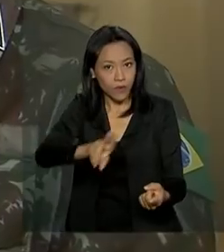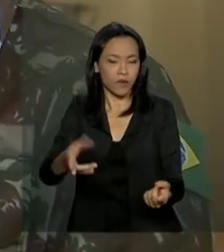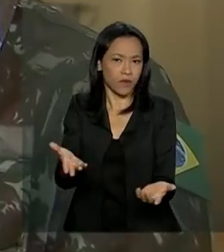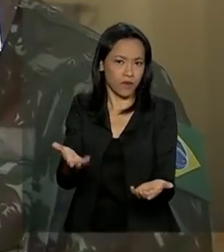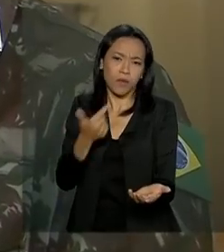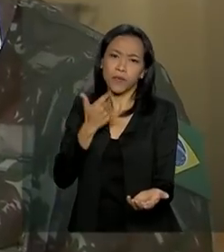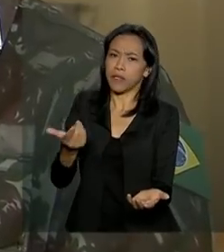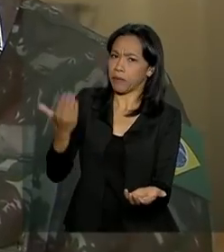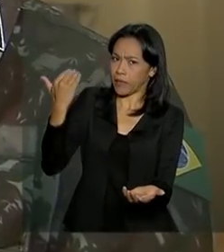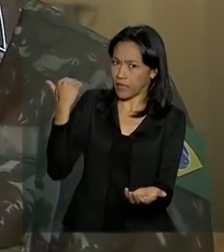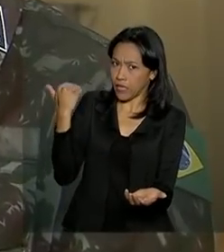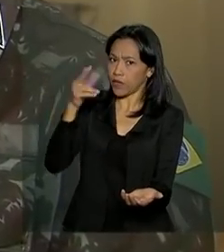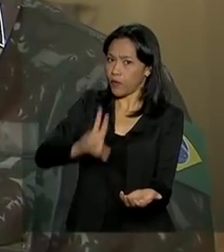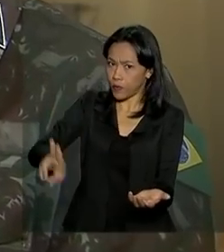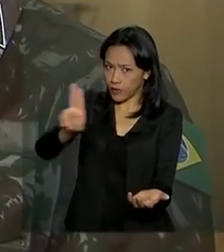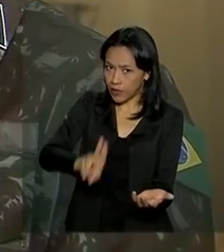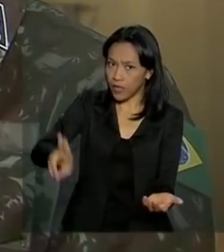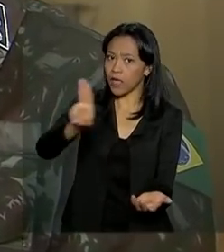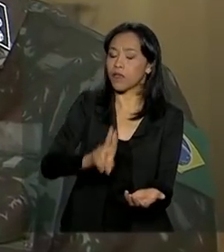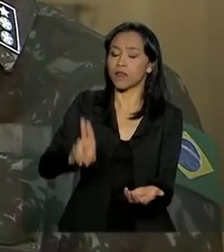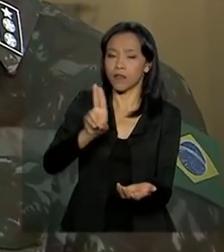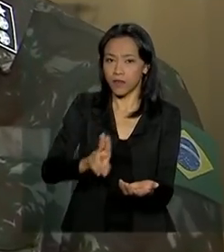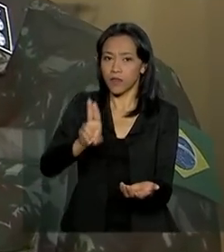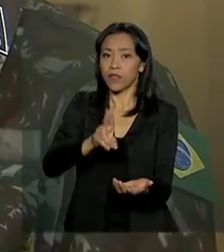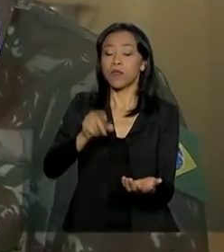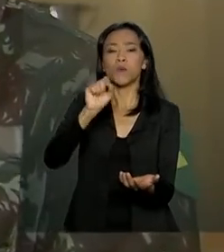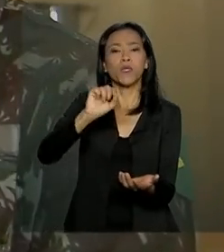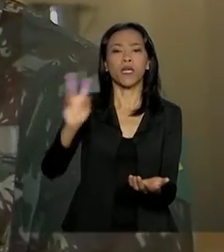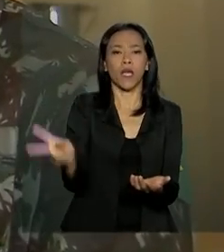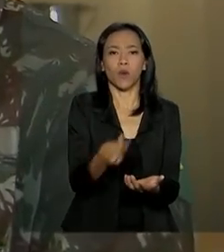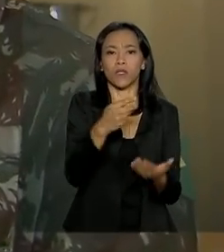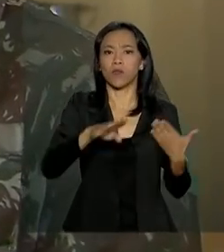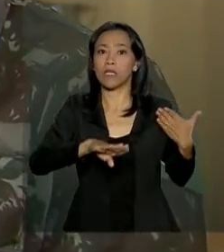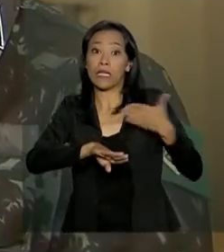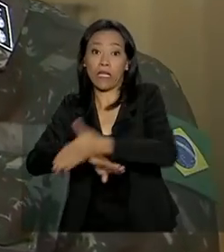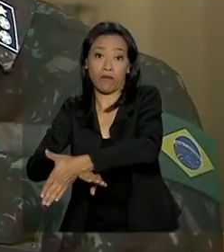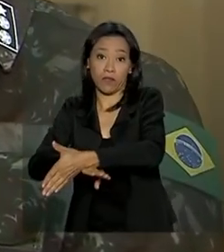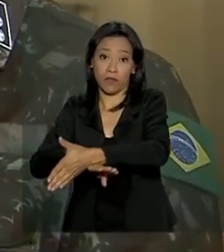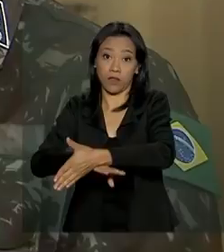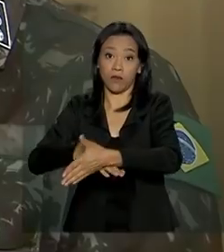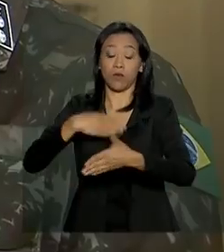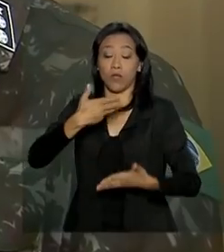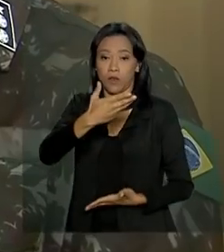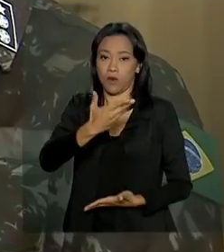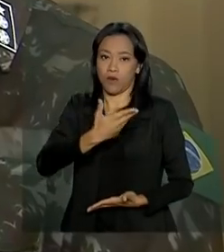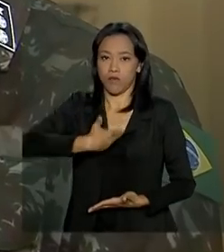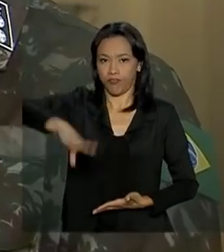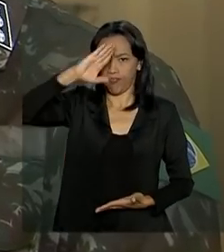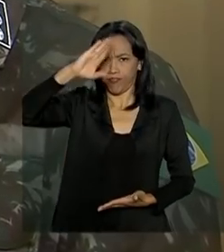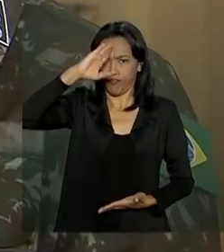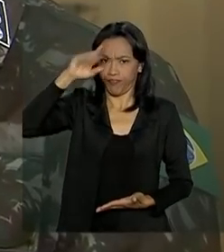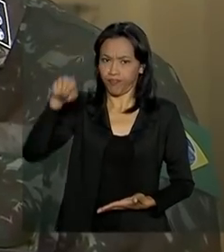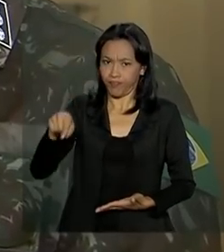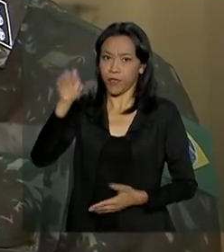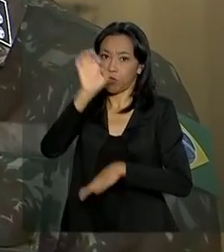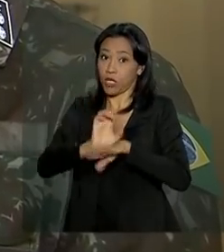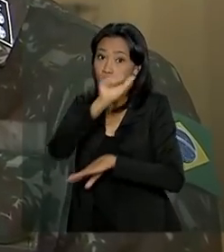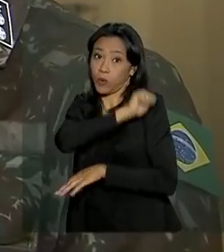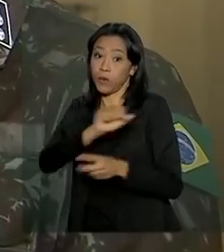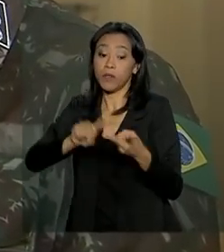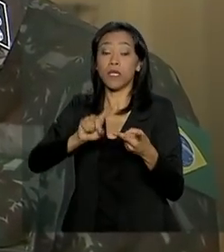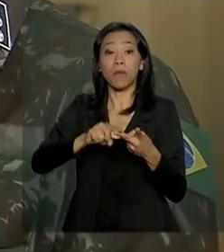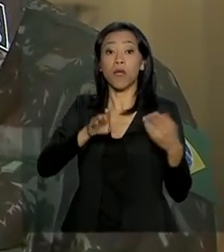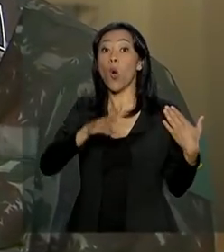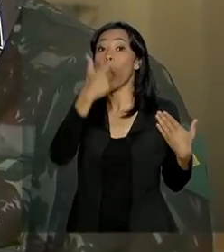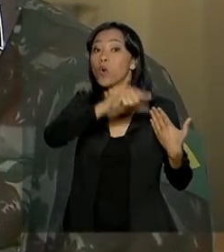empregadas recentemente auxiliando a intervenção no Rio, a pacificação do Haiti. Então,